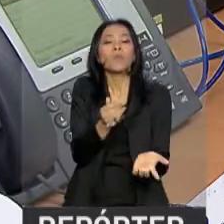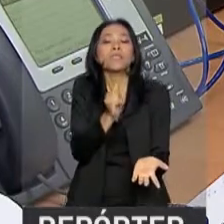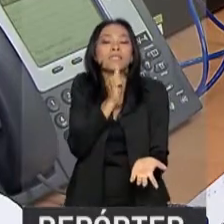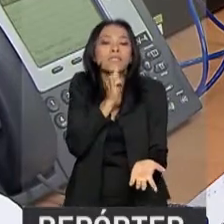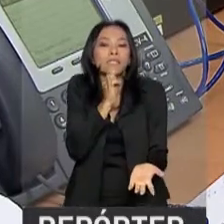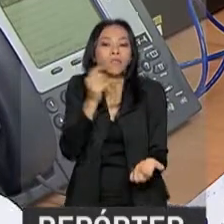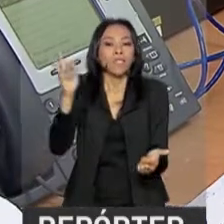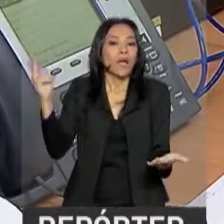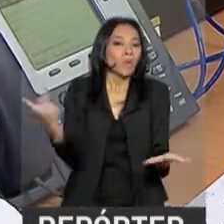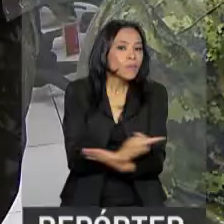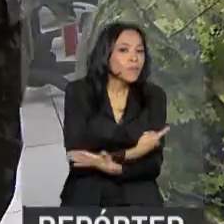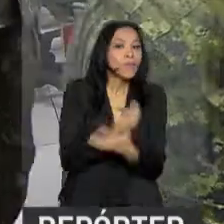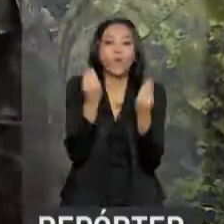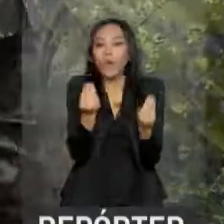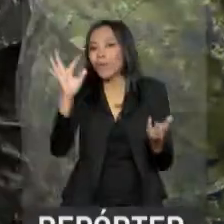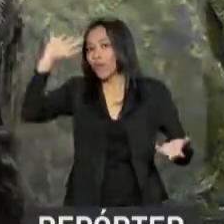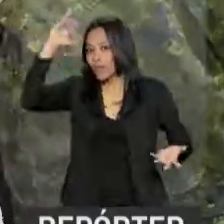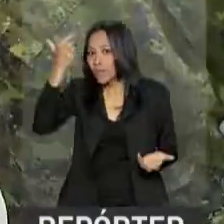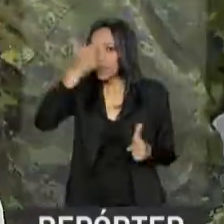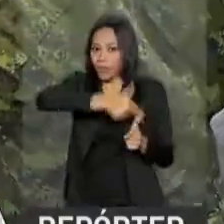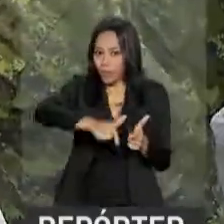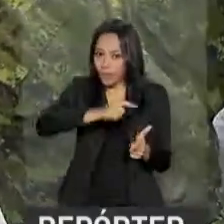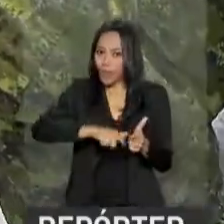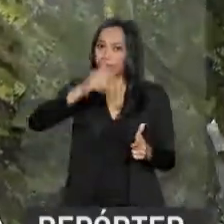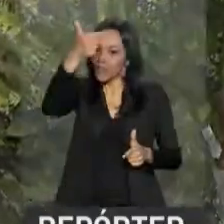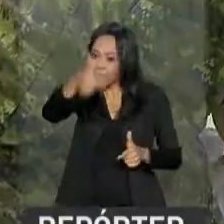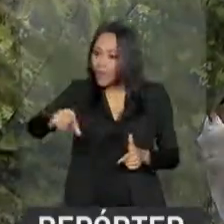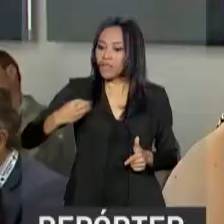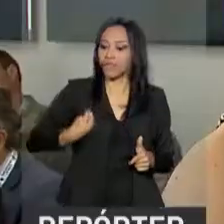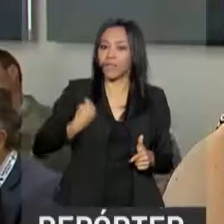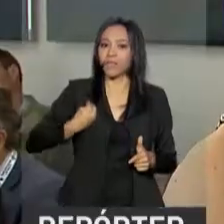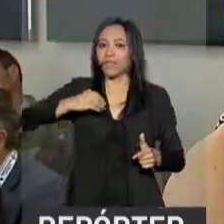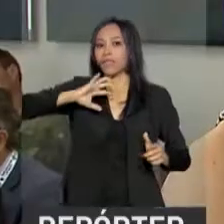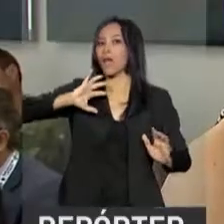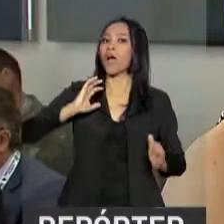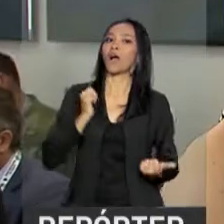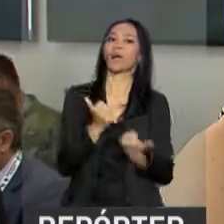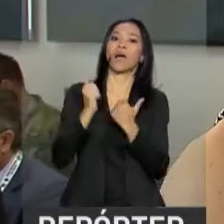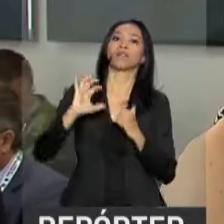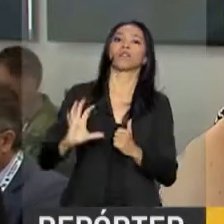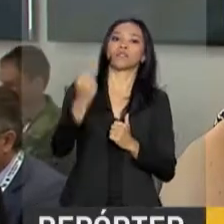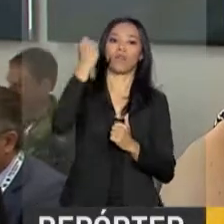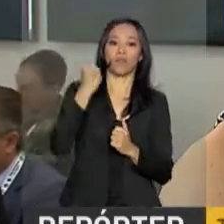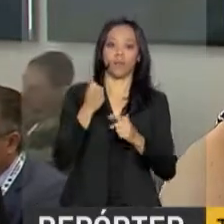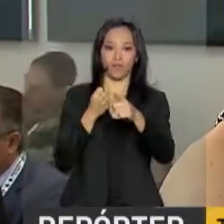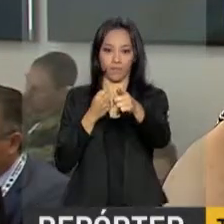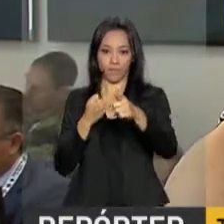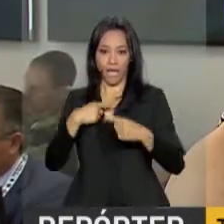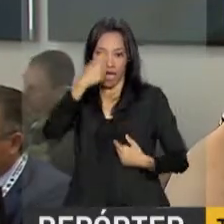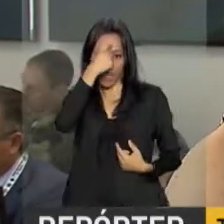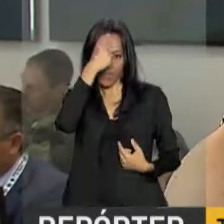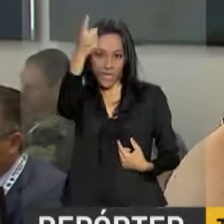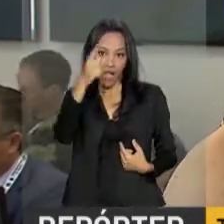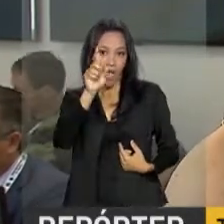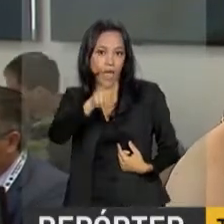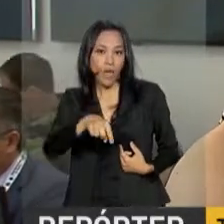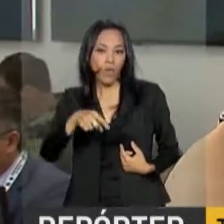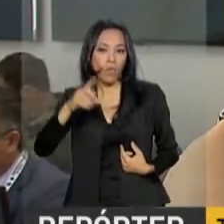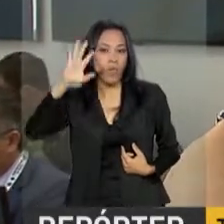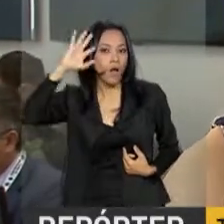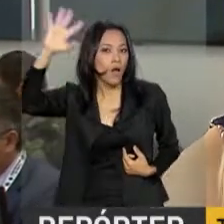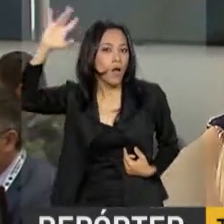ações sejam rápidas e mais vidas sejam salvas a idéia é simular a realidade nova formação não